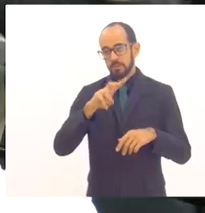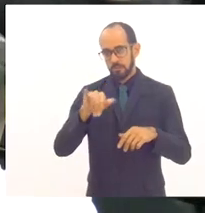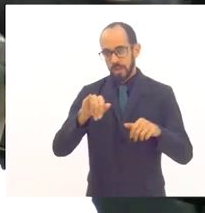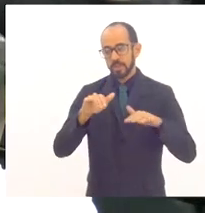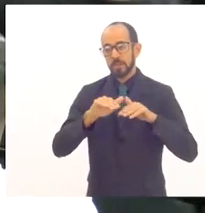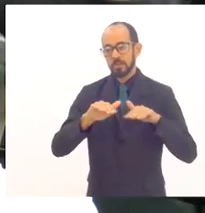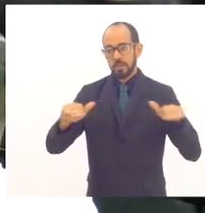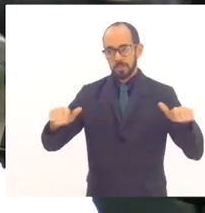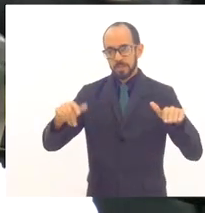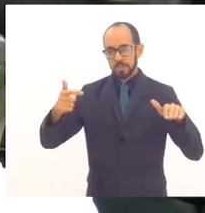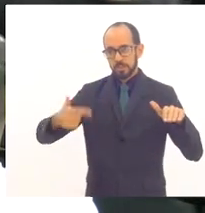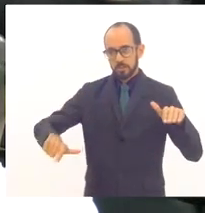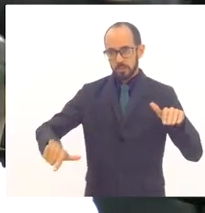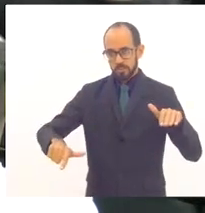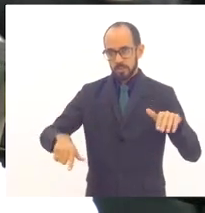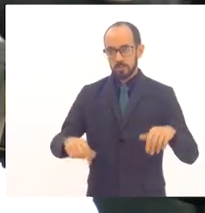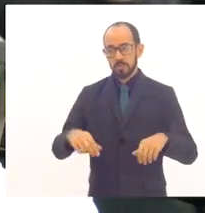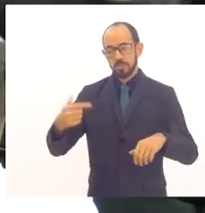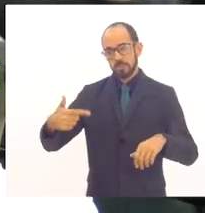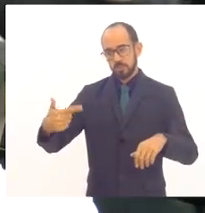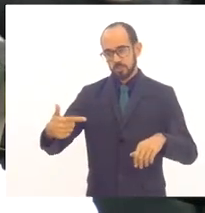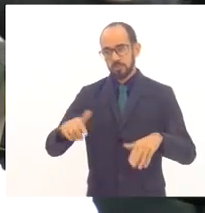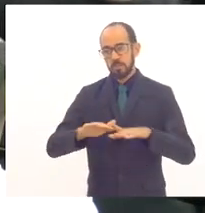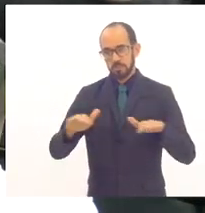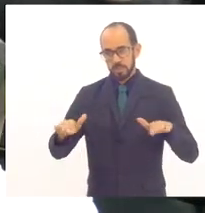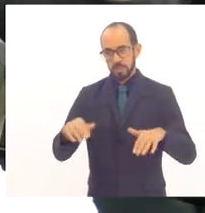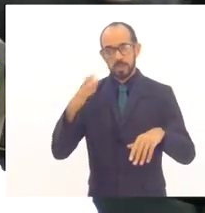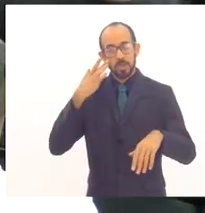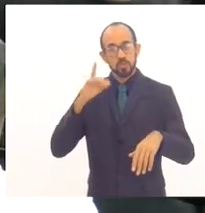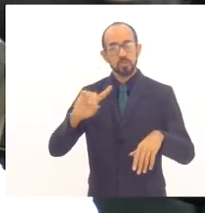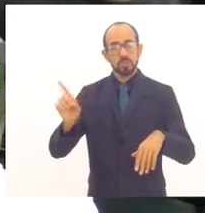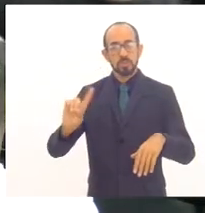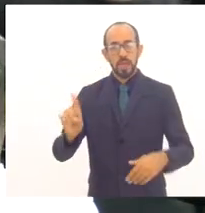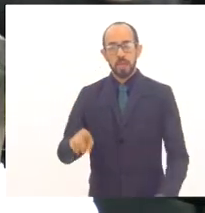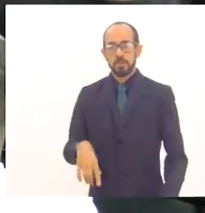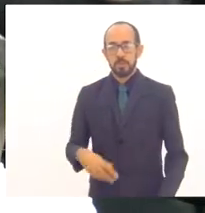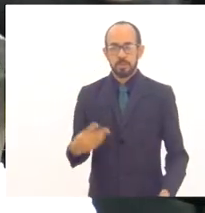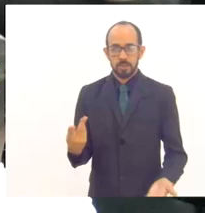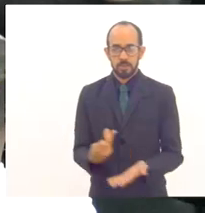aí vai haver um outro momento de mesa. Vai ter uma segunda mesa não, depois.